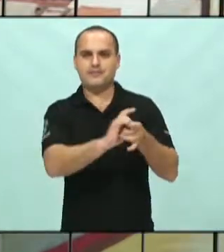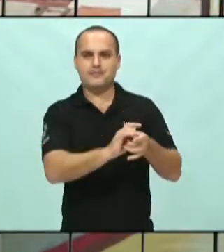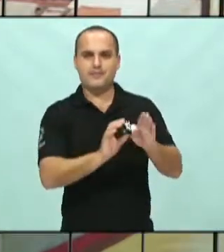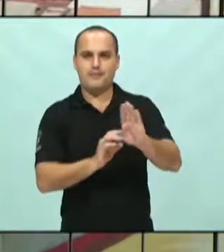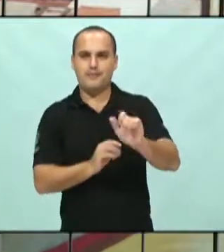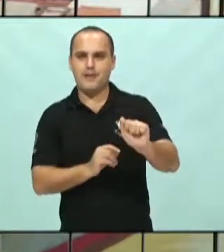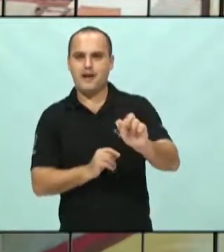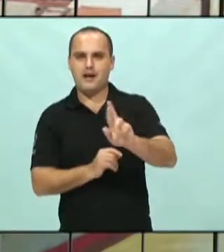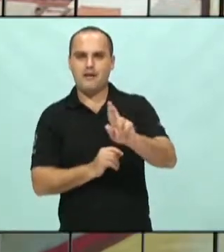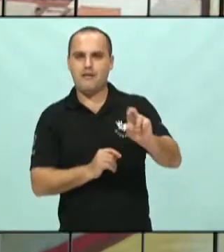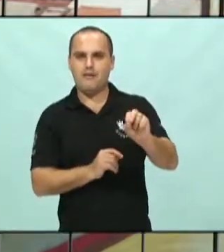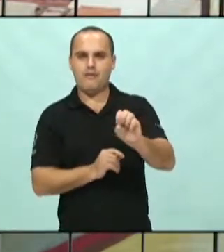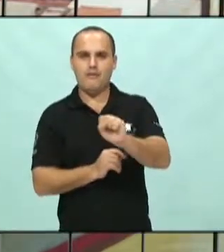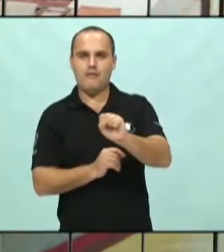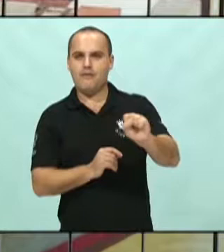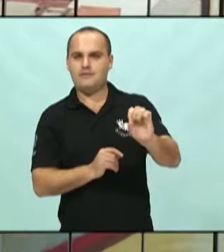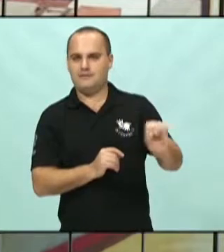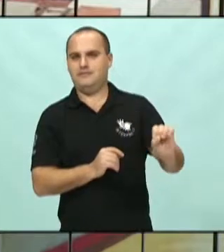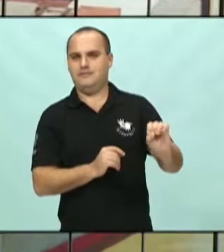passou a jogar